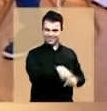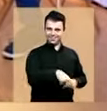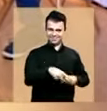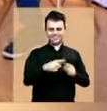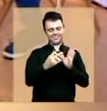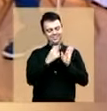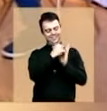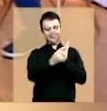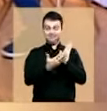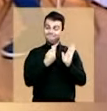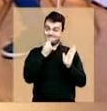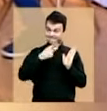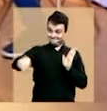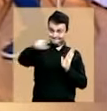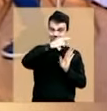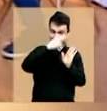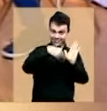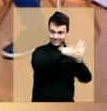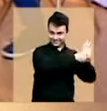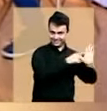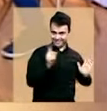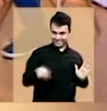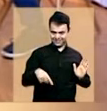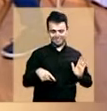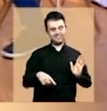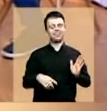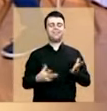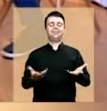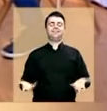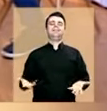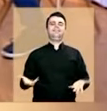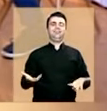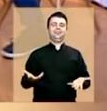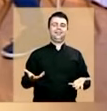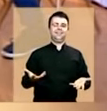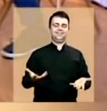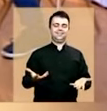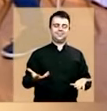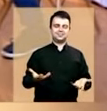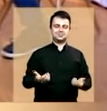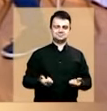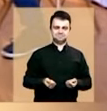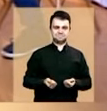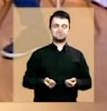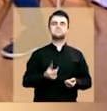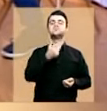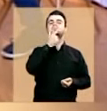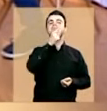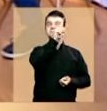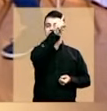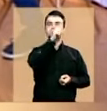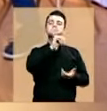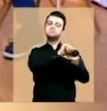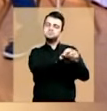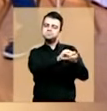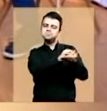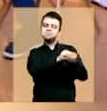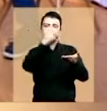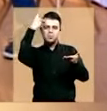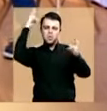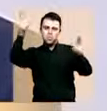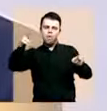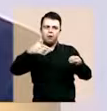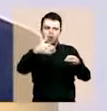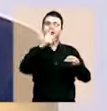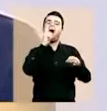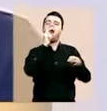livro. Leia o livro. Mostra o livro aí. Quer dizer, ele tinha uma crise hídrica, né, como tinha em São